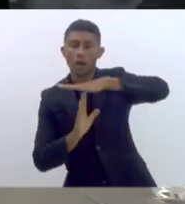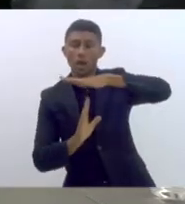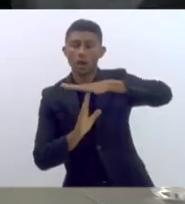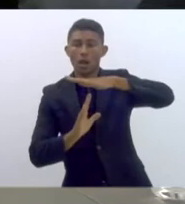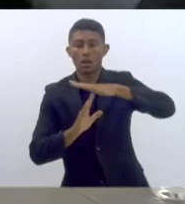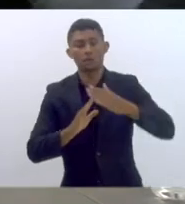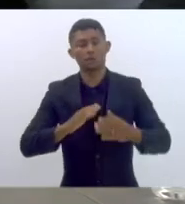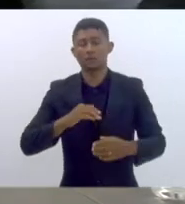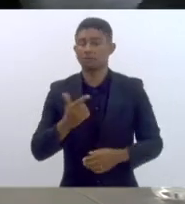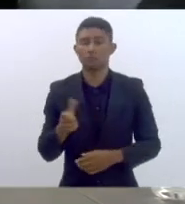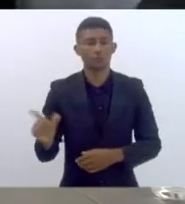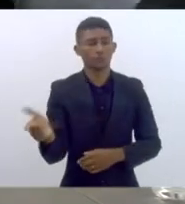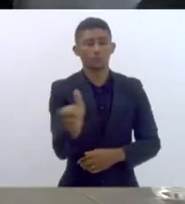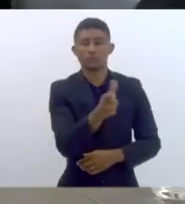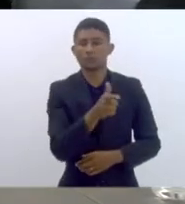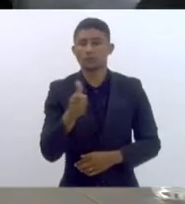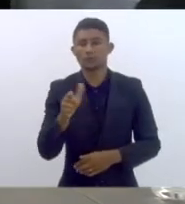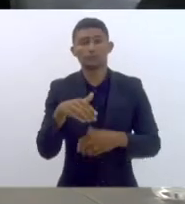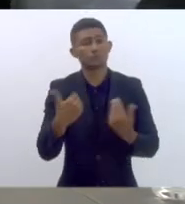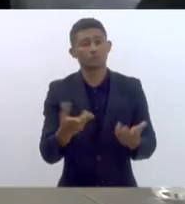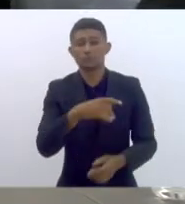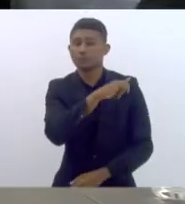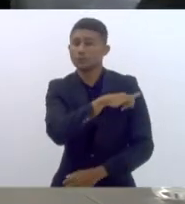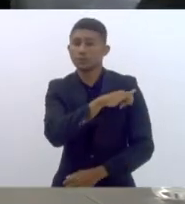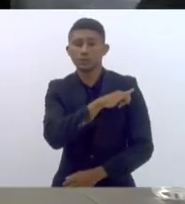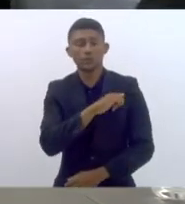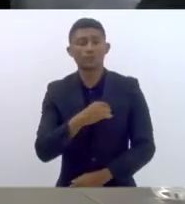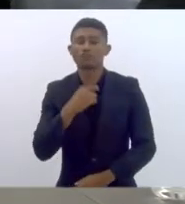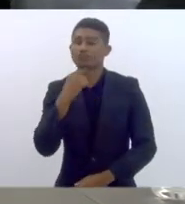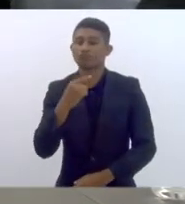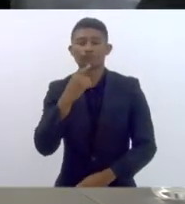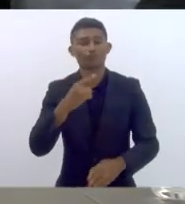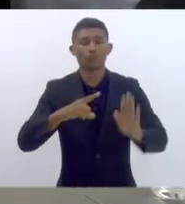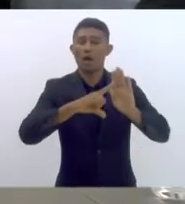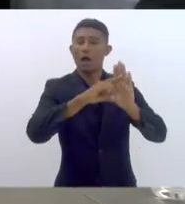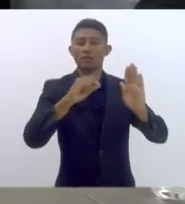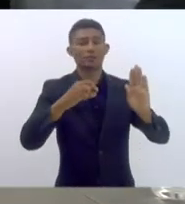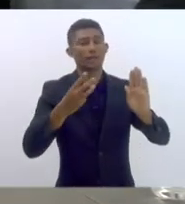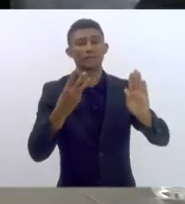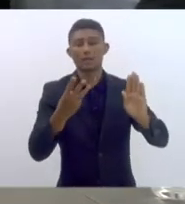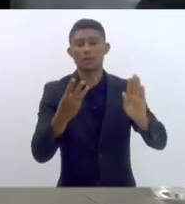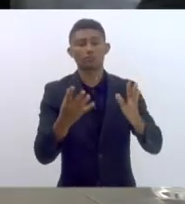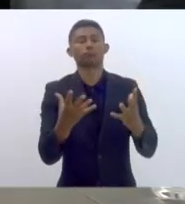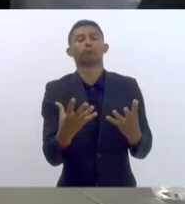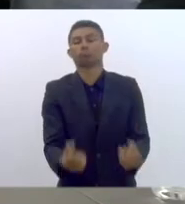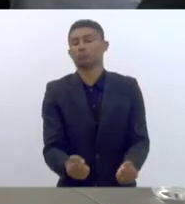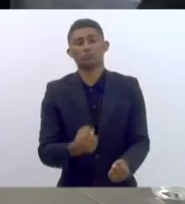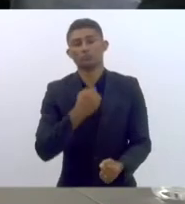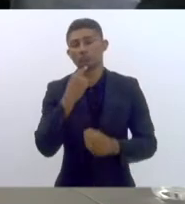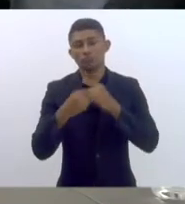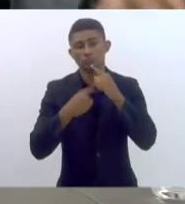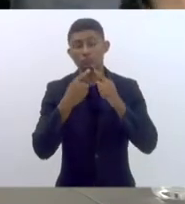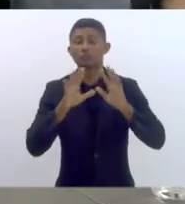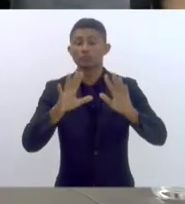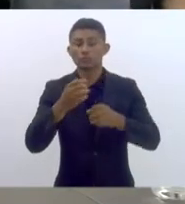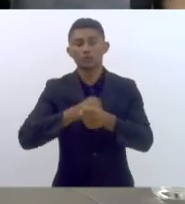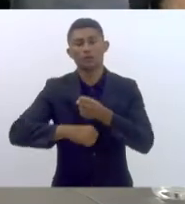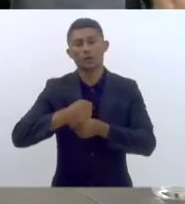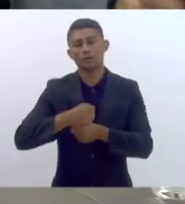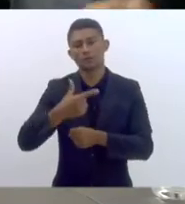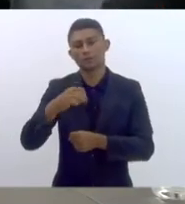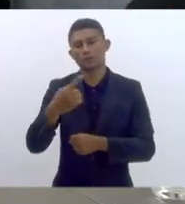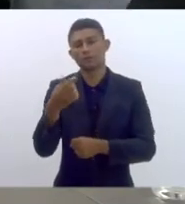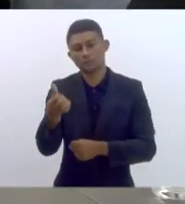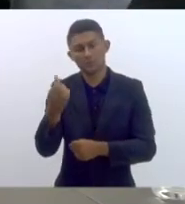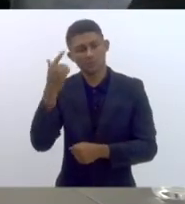de crédito. Então, o Rio de Janeiro não pôde aderir ao artigo 3º, mas, como ele tinha obtido a liminar em 2016,